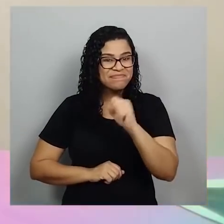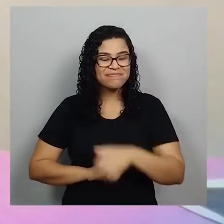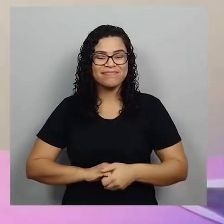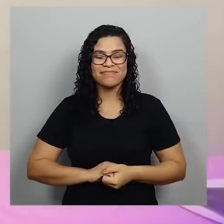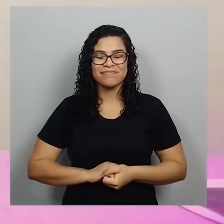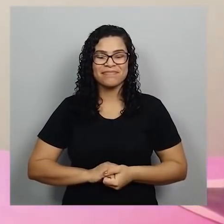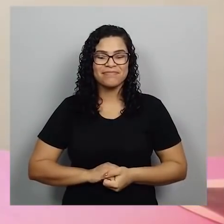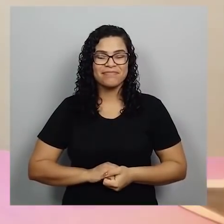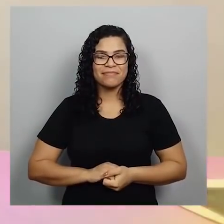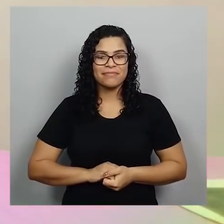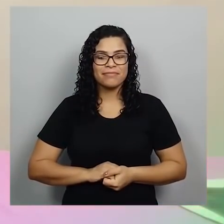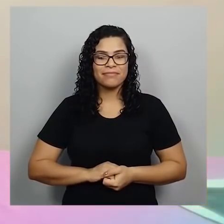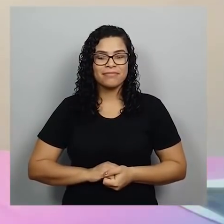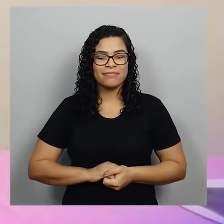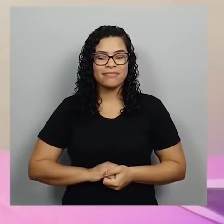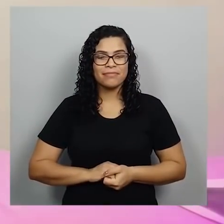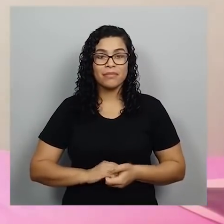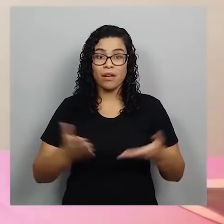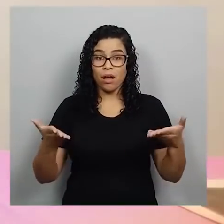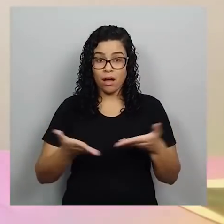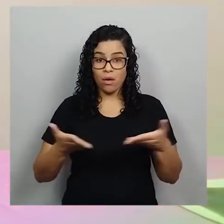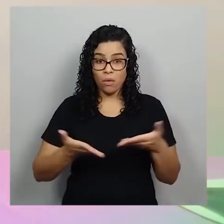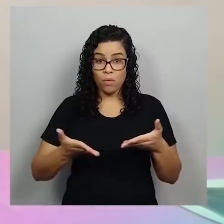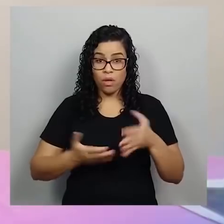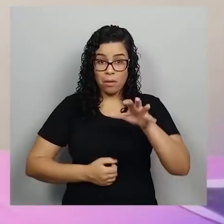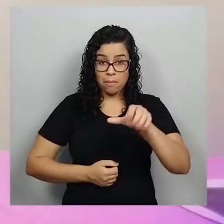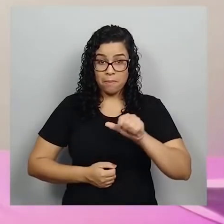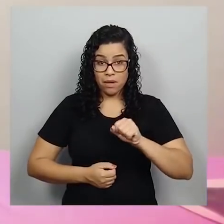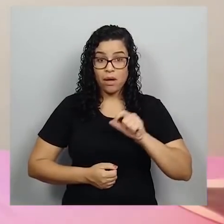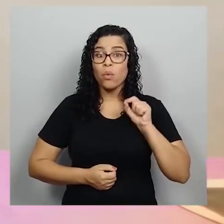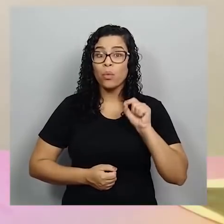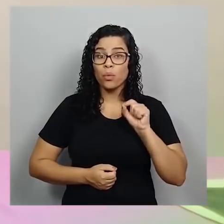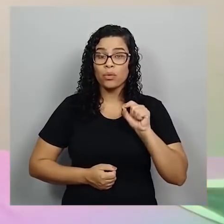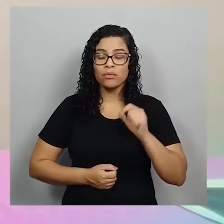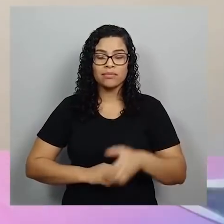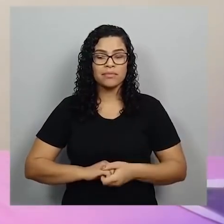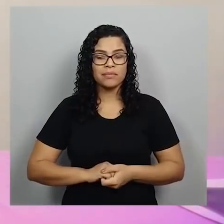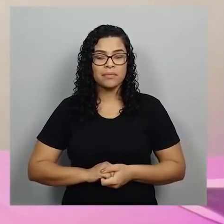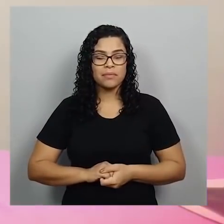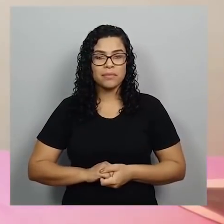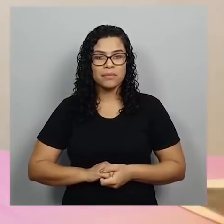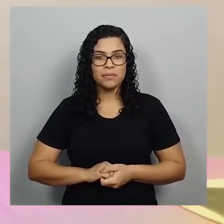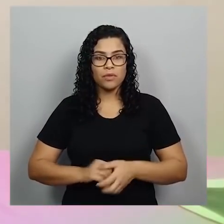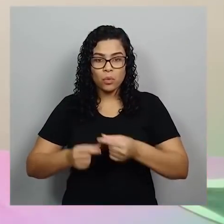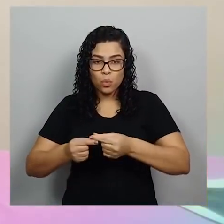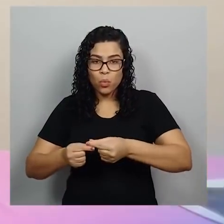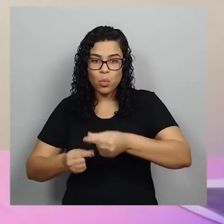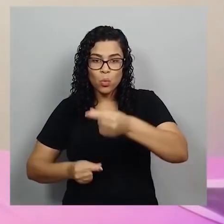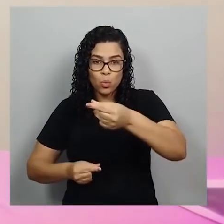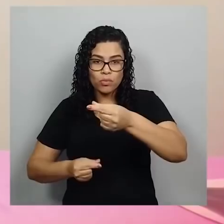vendo? E agora nós vamos pegar ou um palito